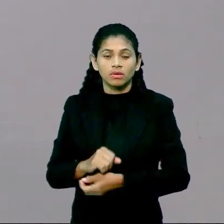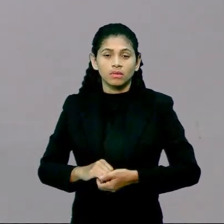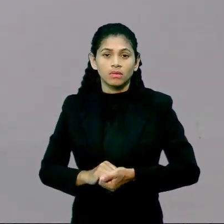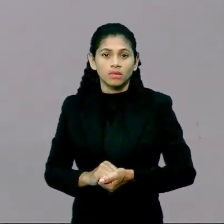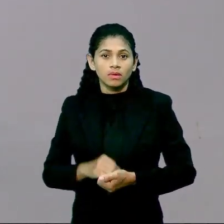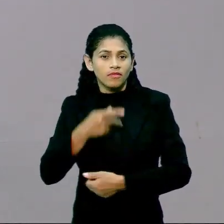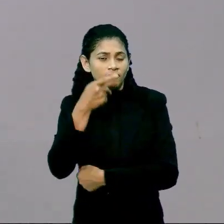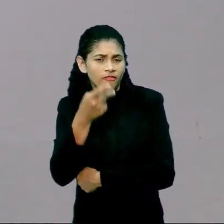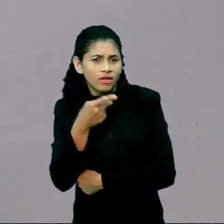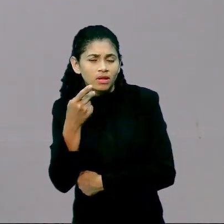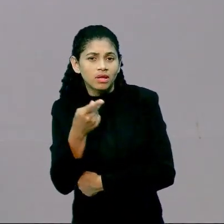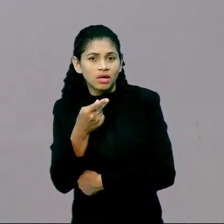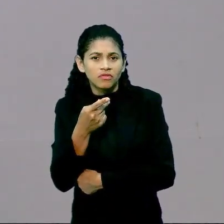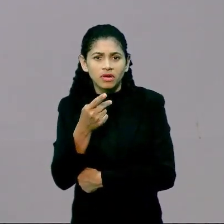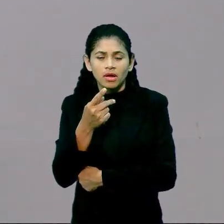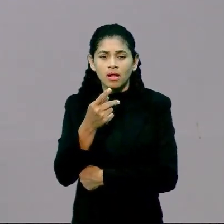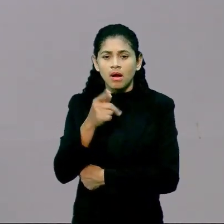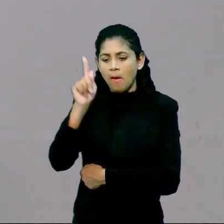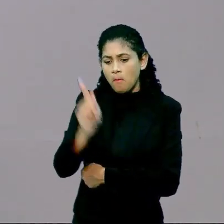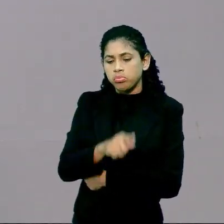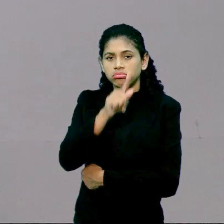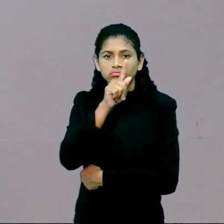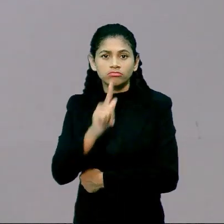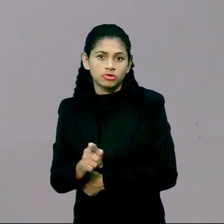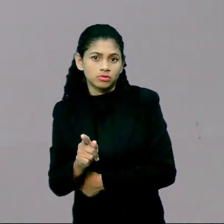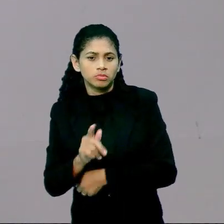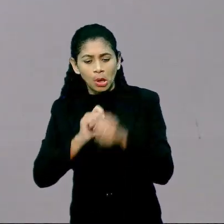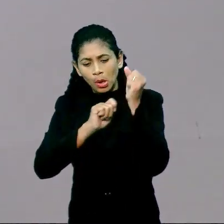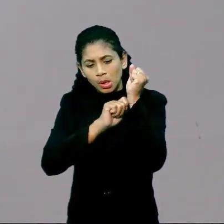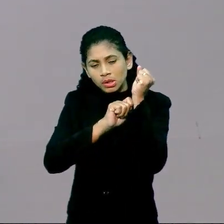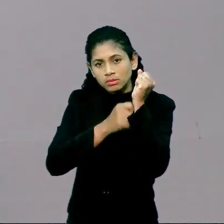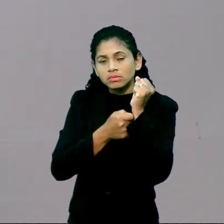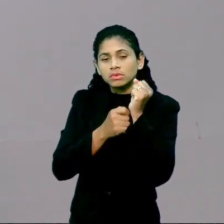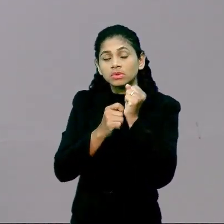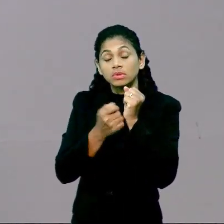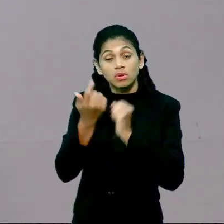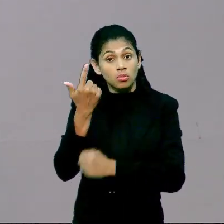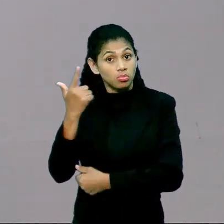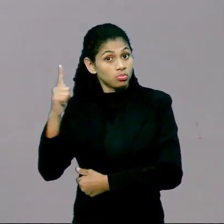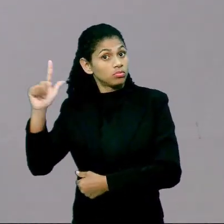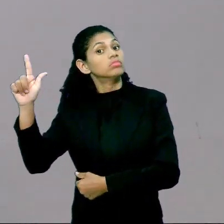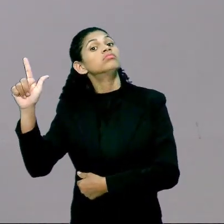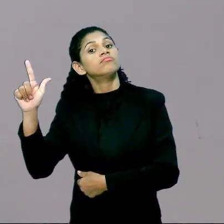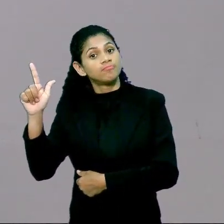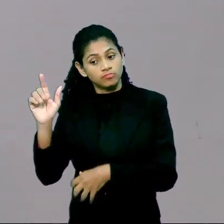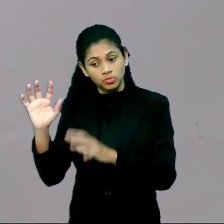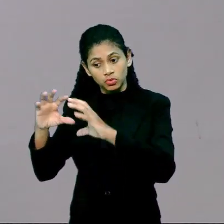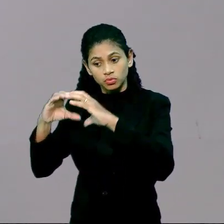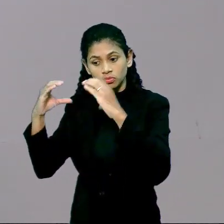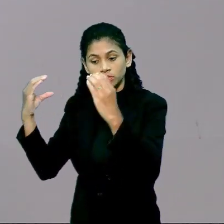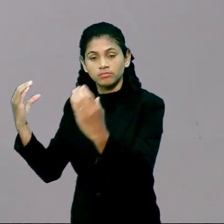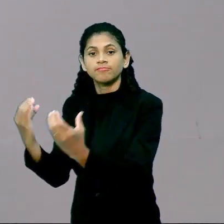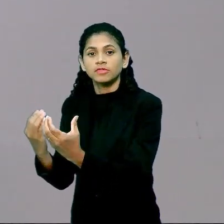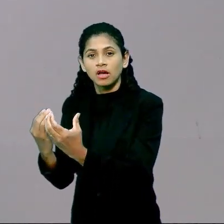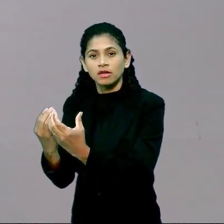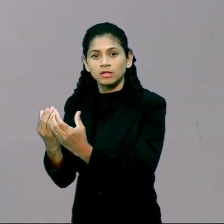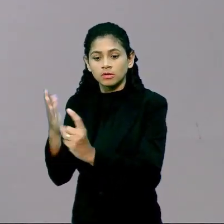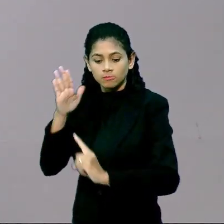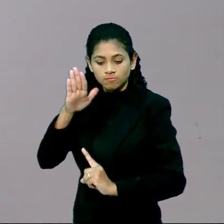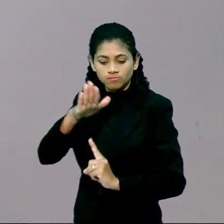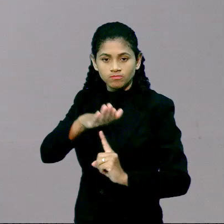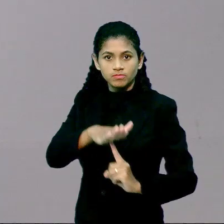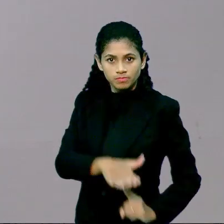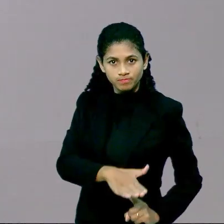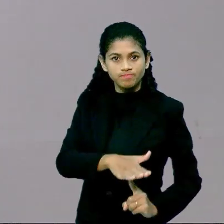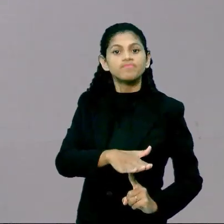era errado, que era proibido, era um outro aspecto cultural, uma outra comunidade. E acabavam inferiorizando determinada prática,